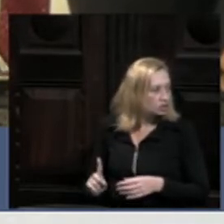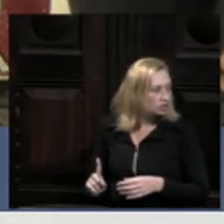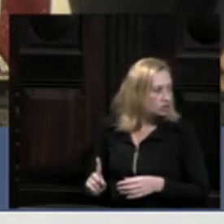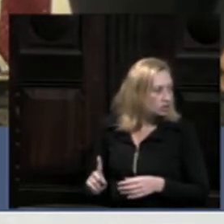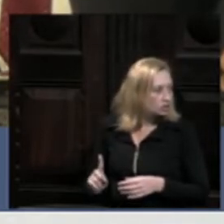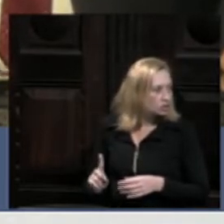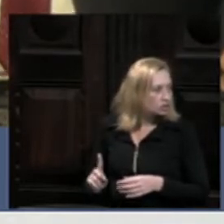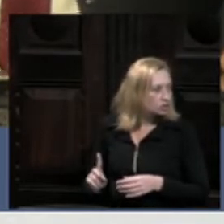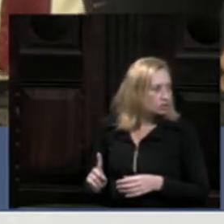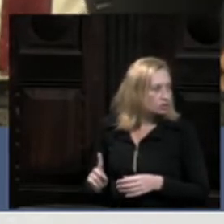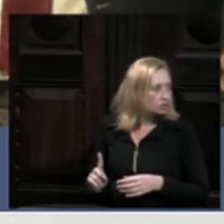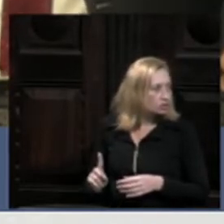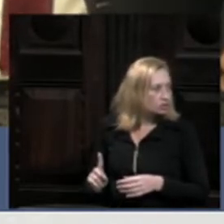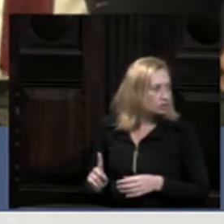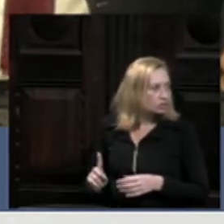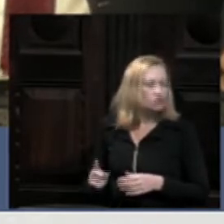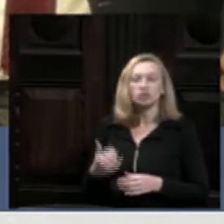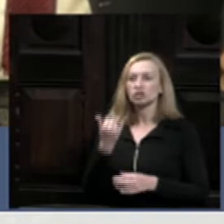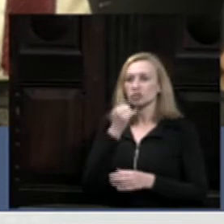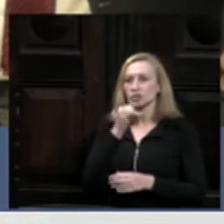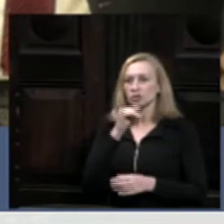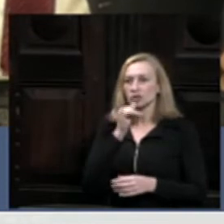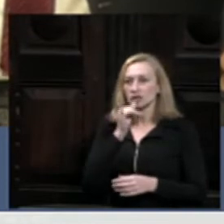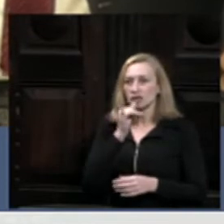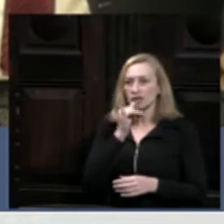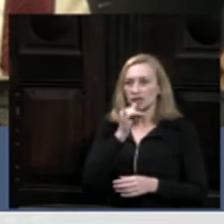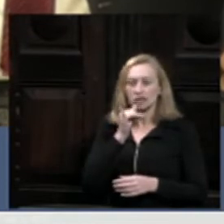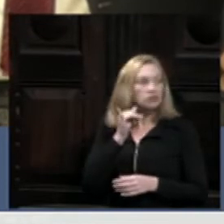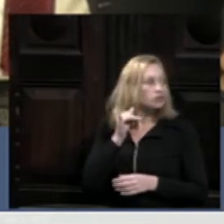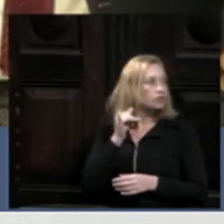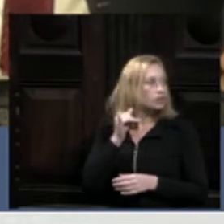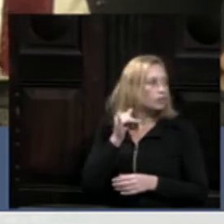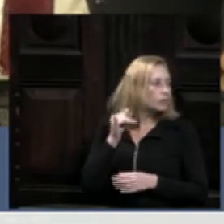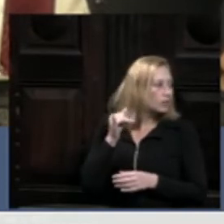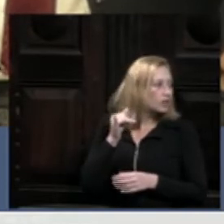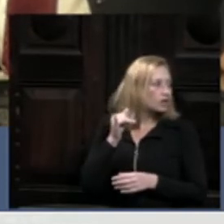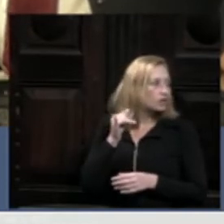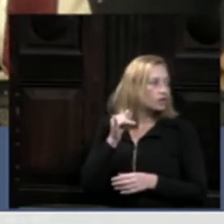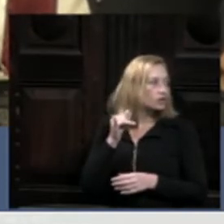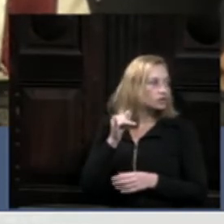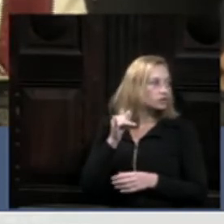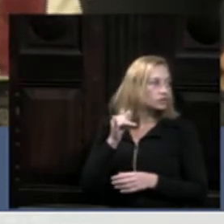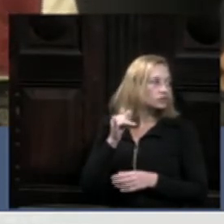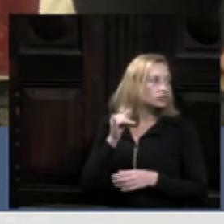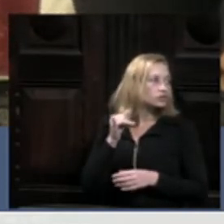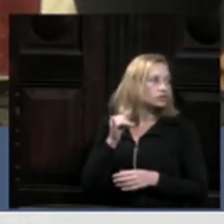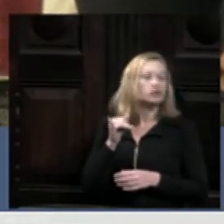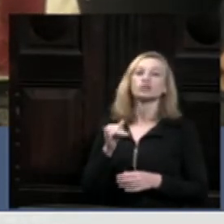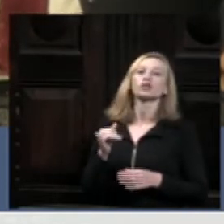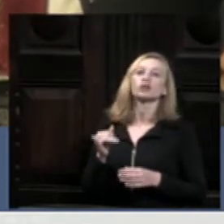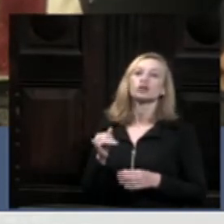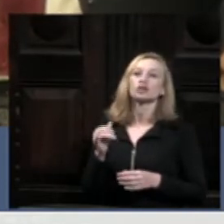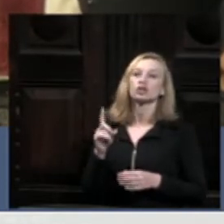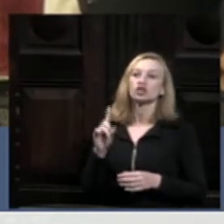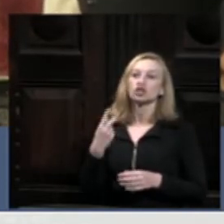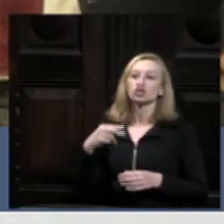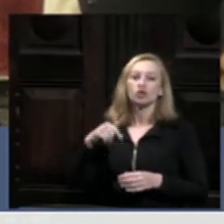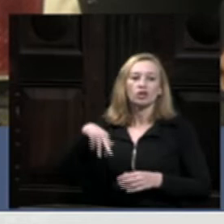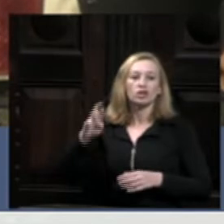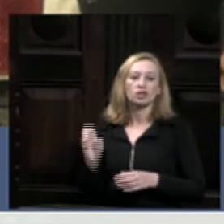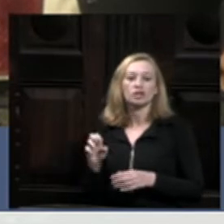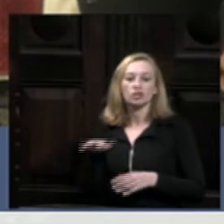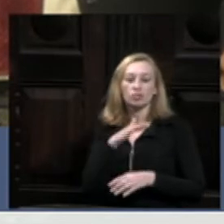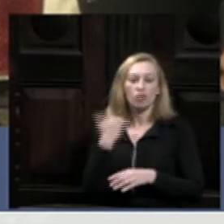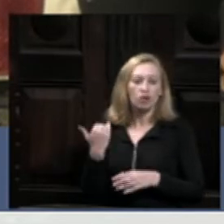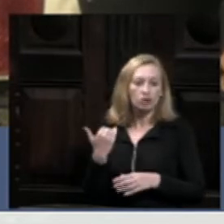colunas que possuam instalações elétricas e dispositivos de proteção à corrente diferencial residual que impeçam que choques elétricos sejam fatais. Pendente de parecer